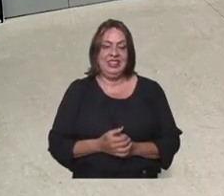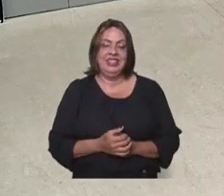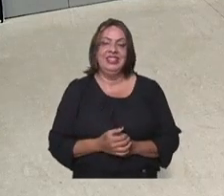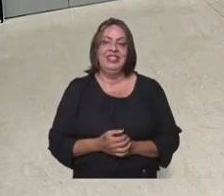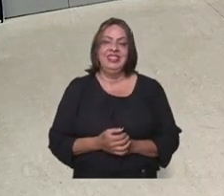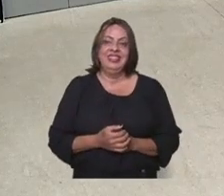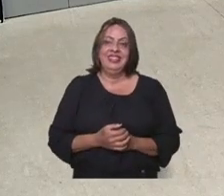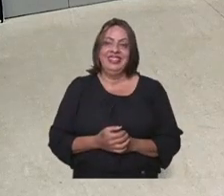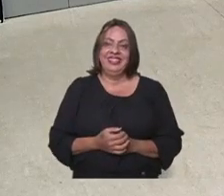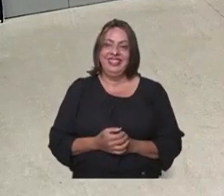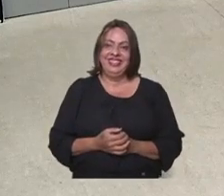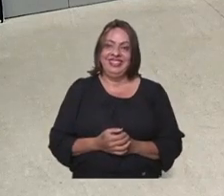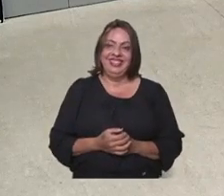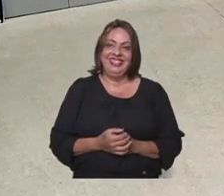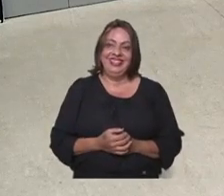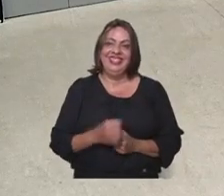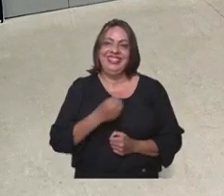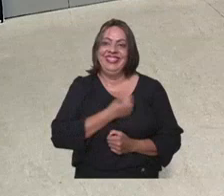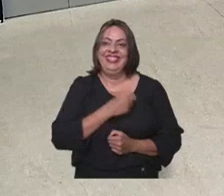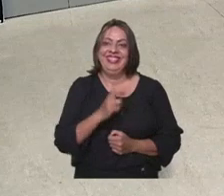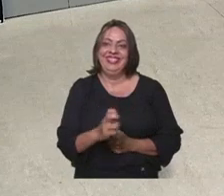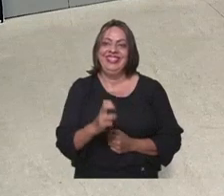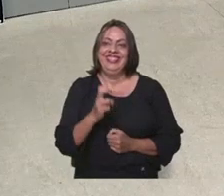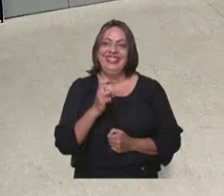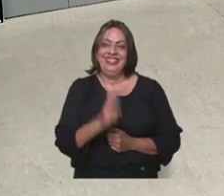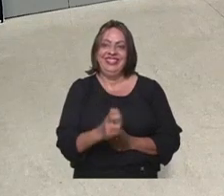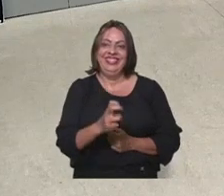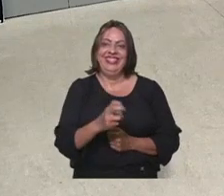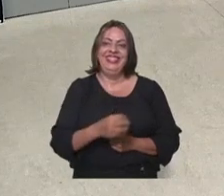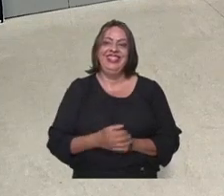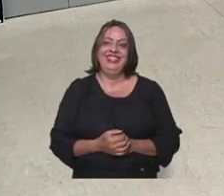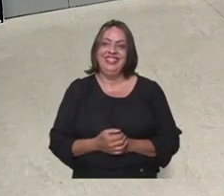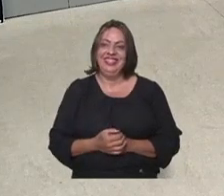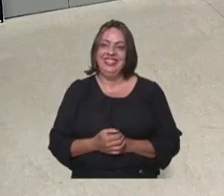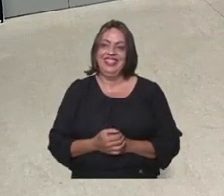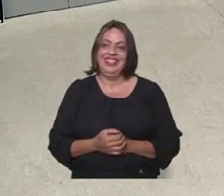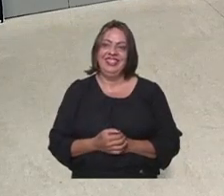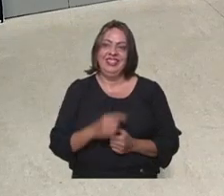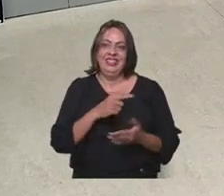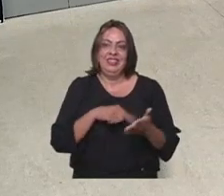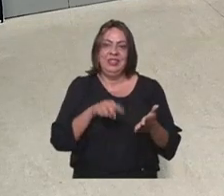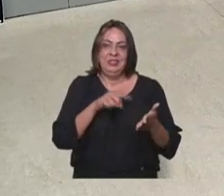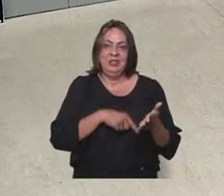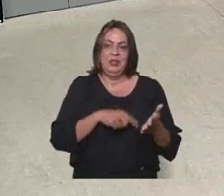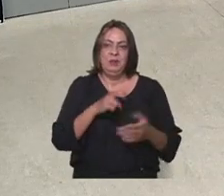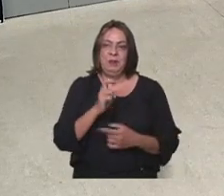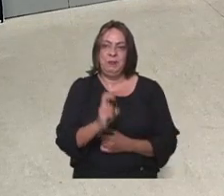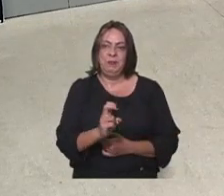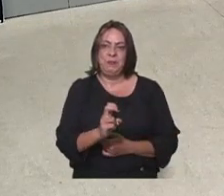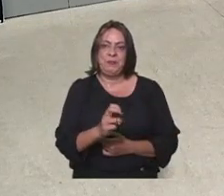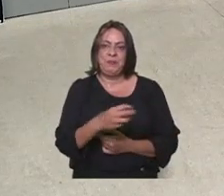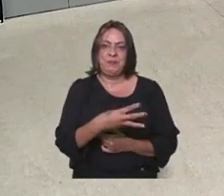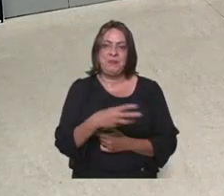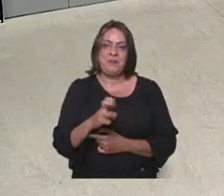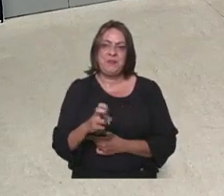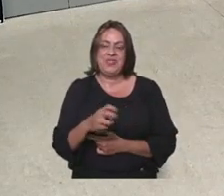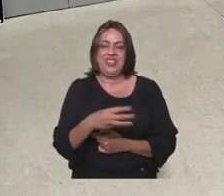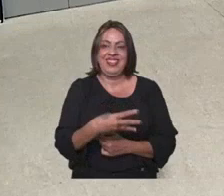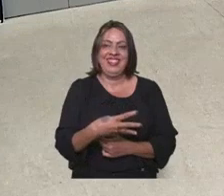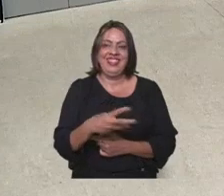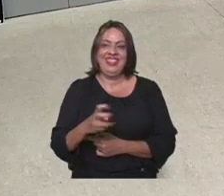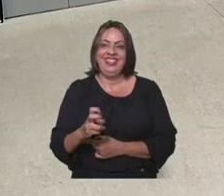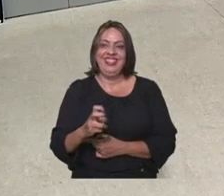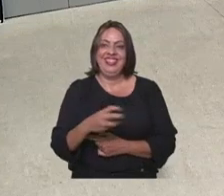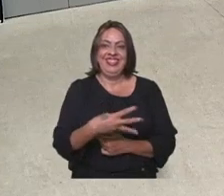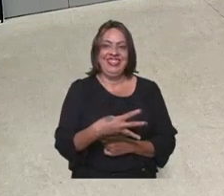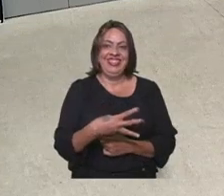39. Quem quer o número 5? Número 5. Marque o número 5 e 45.